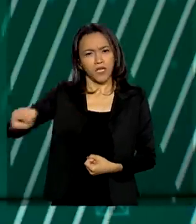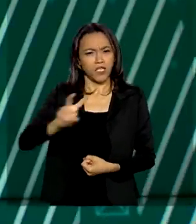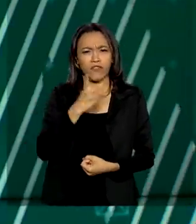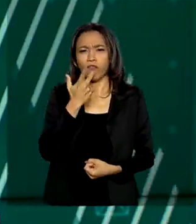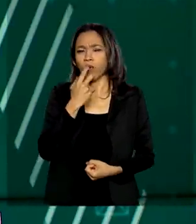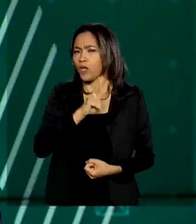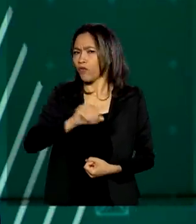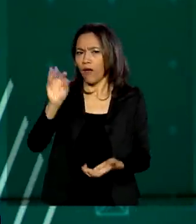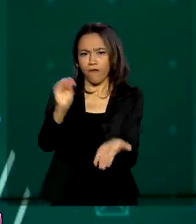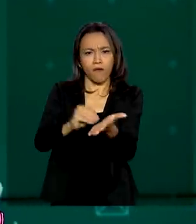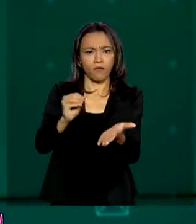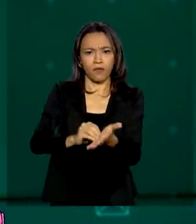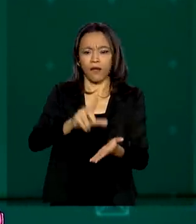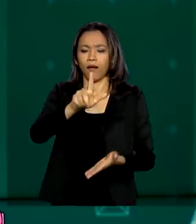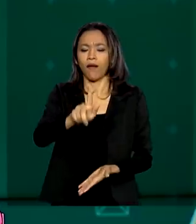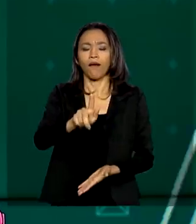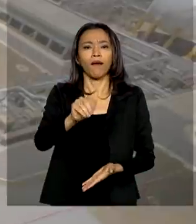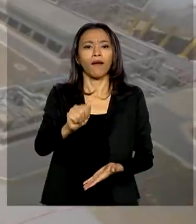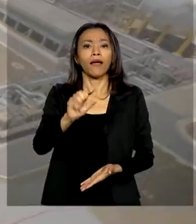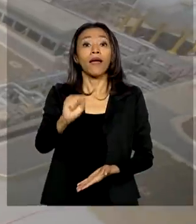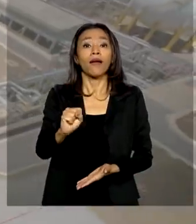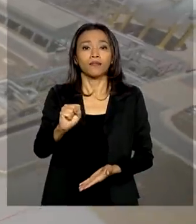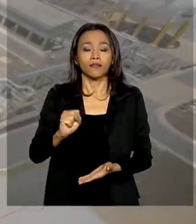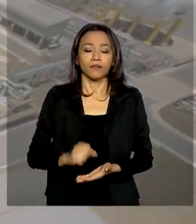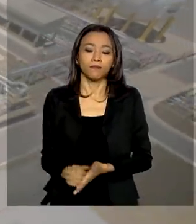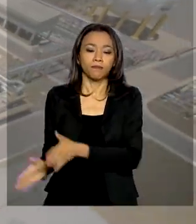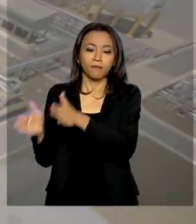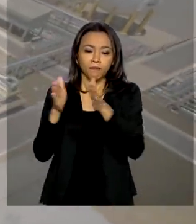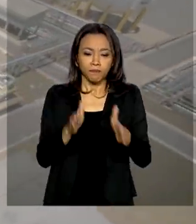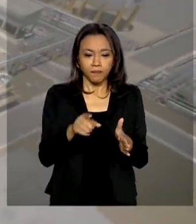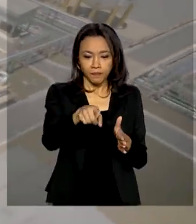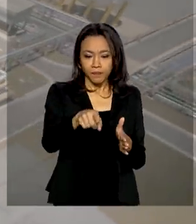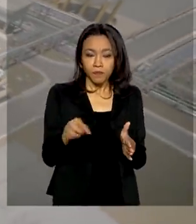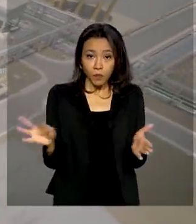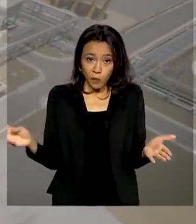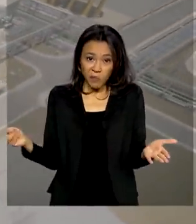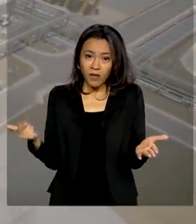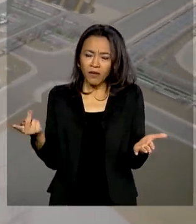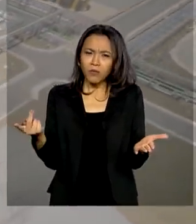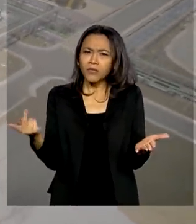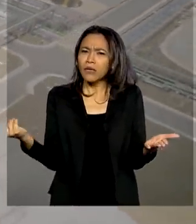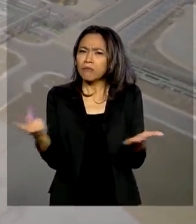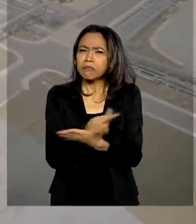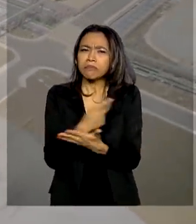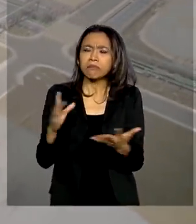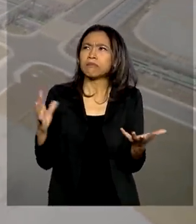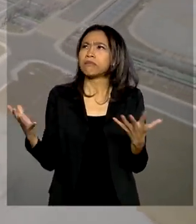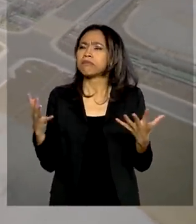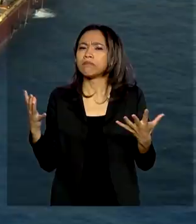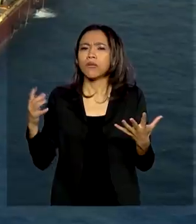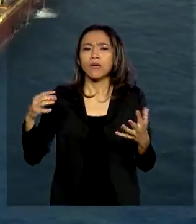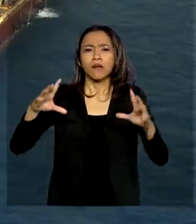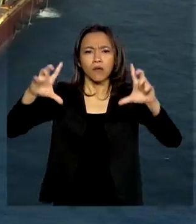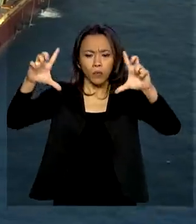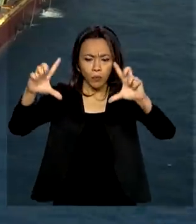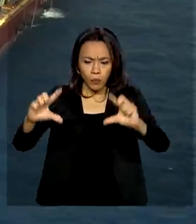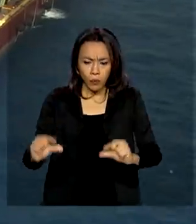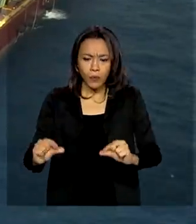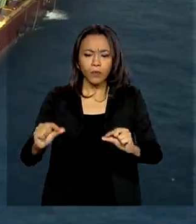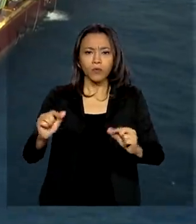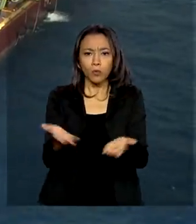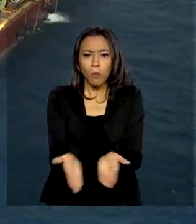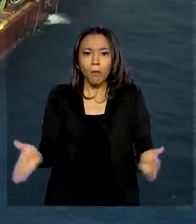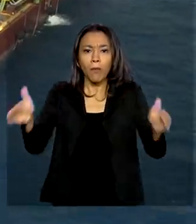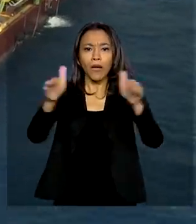de cozinha para a população. A instabilidade no mercado mundial do petróleo, com forte queda no preço do barril,